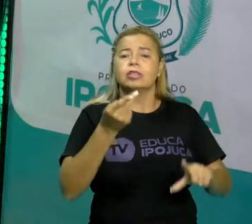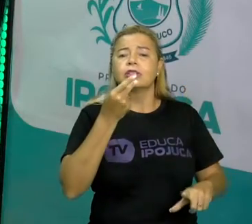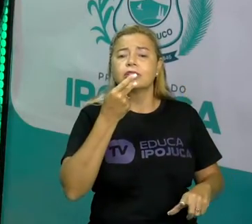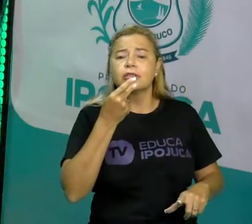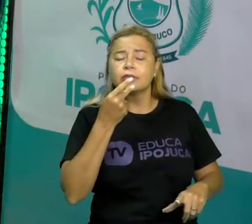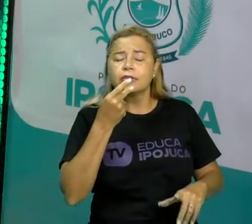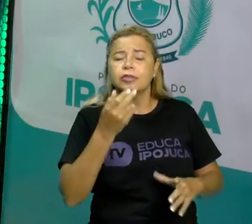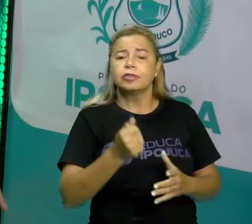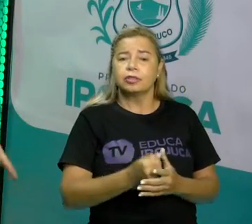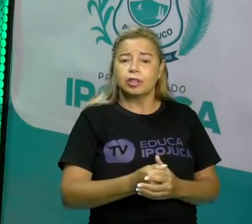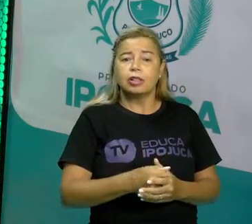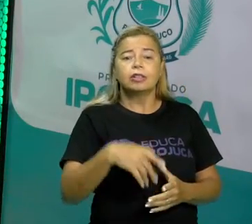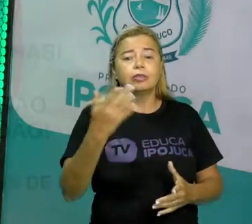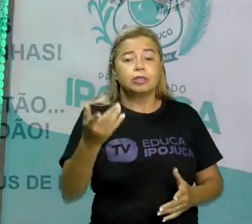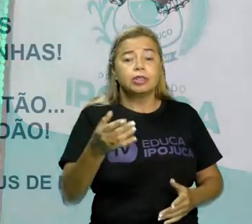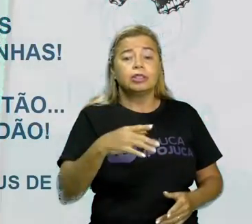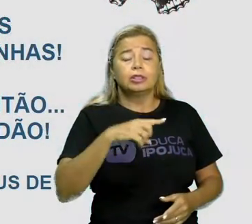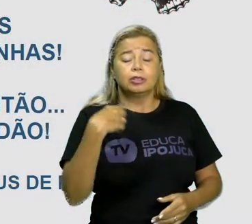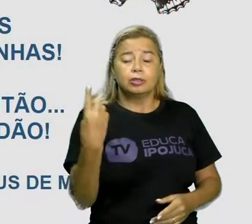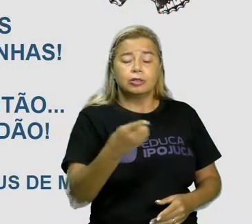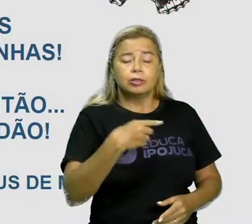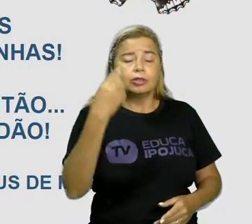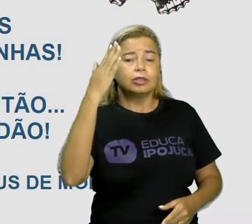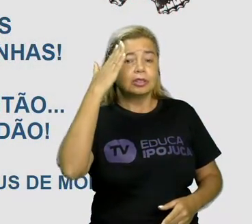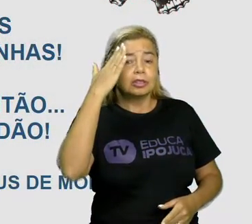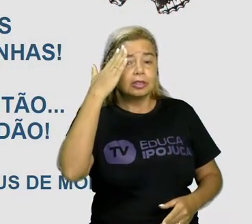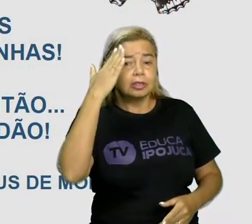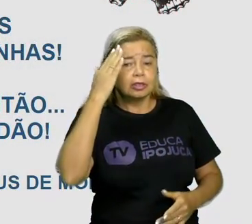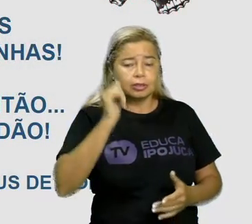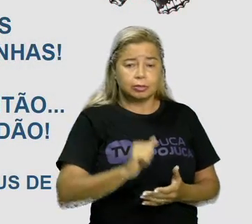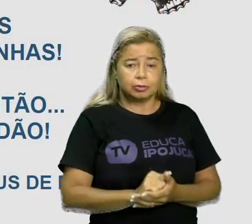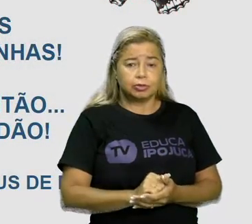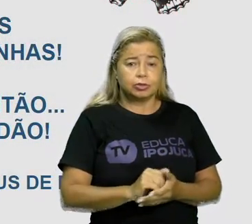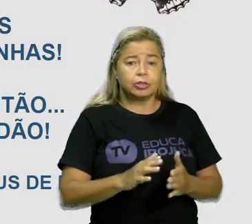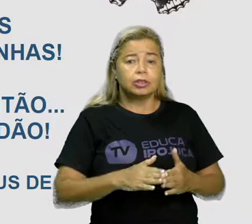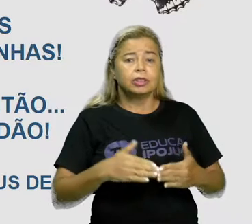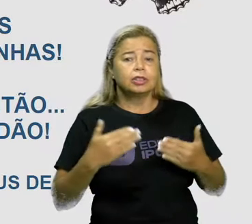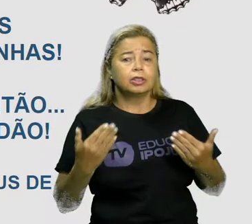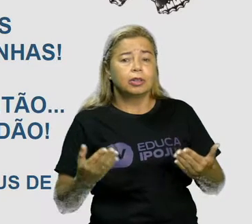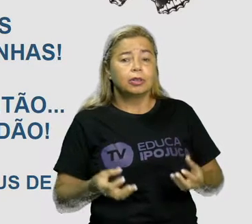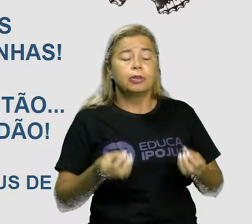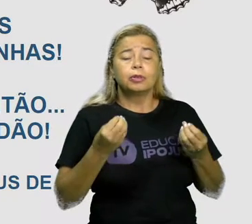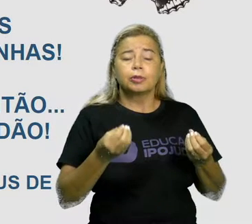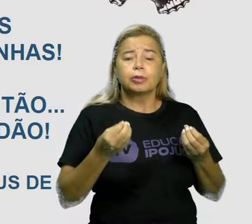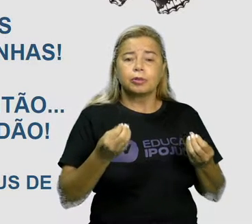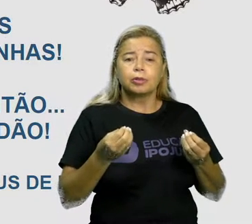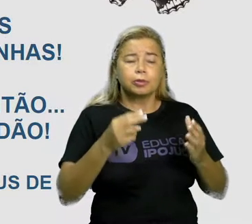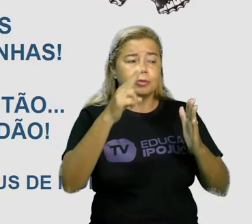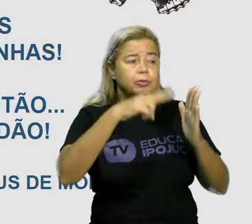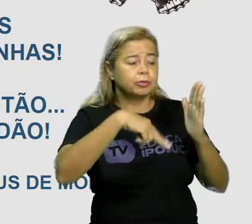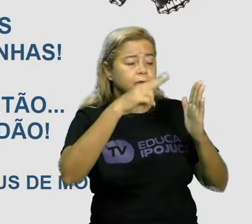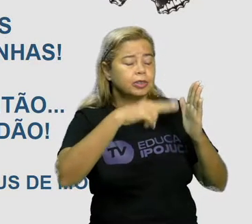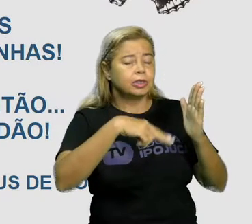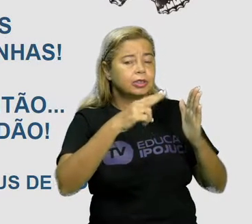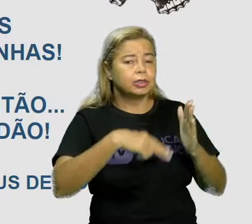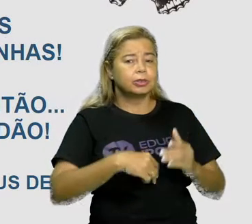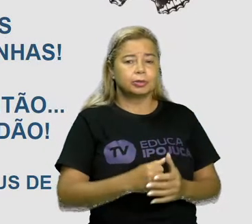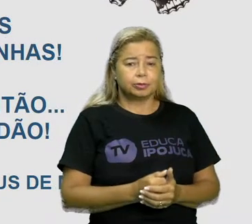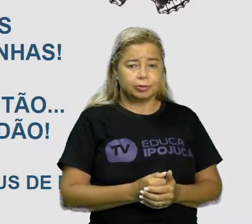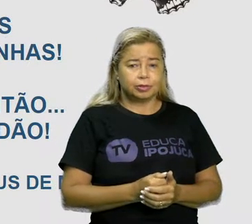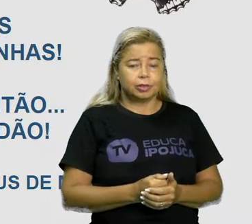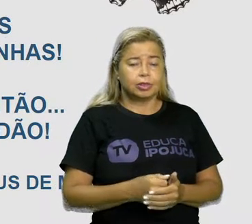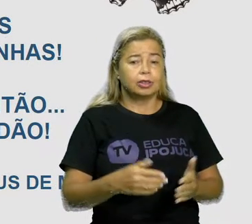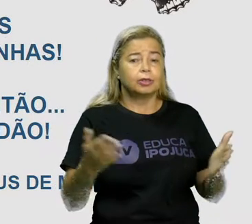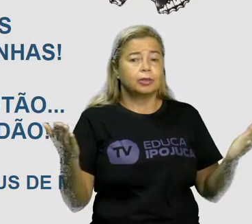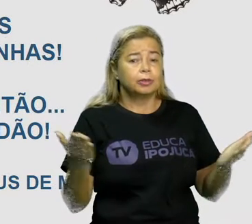gente compreende. Vamos lá? Como está a sua leitura? Vamos ler? O nosso texto de